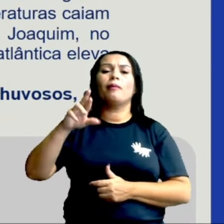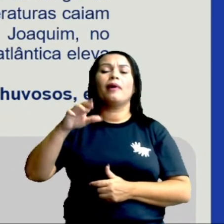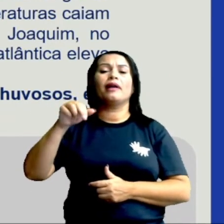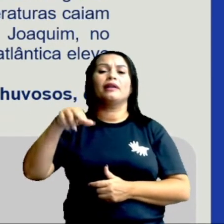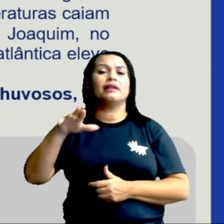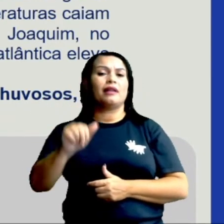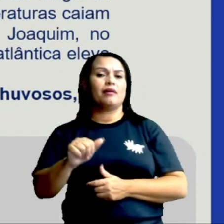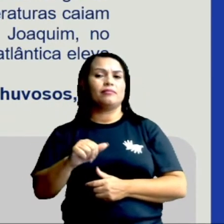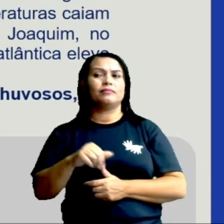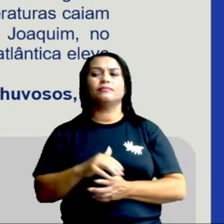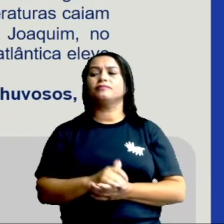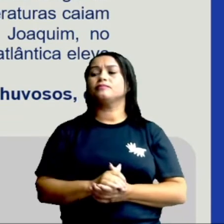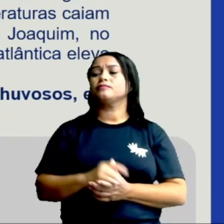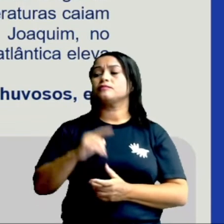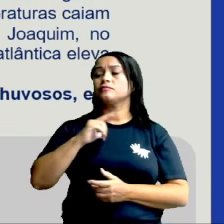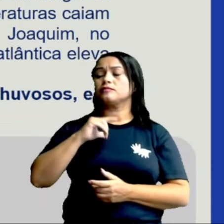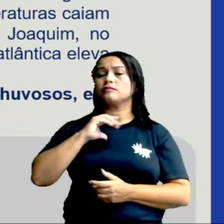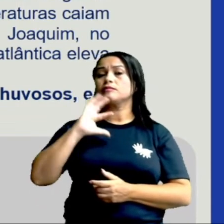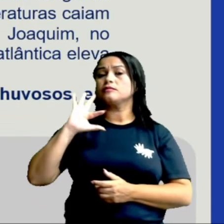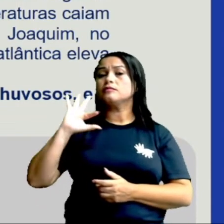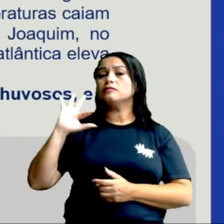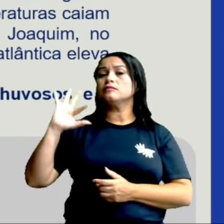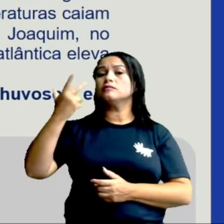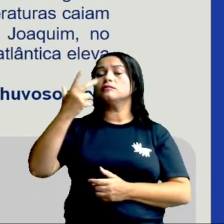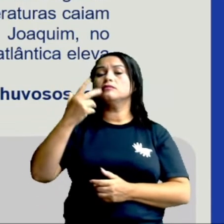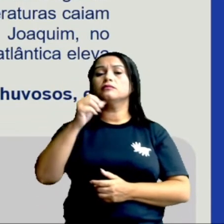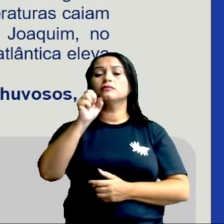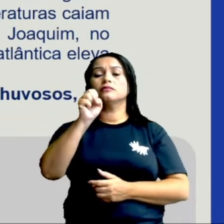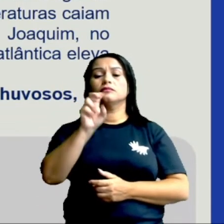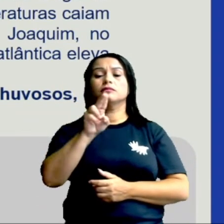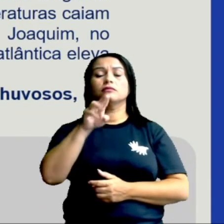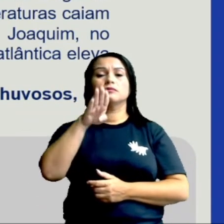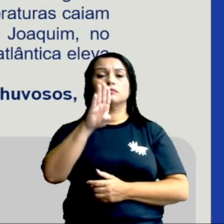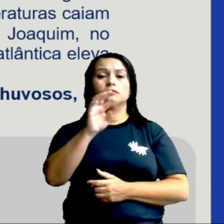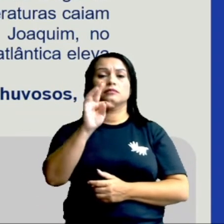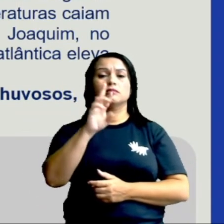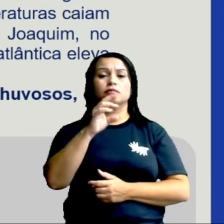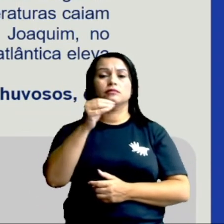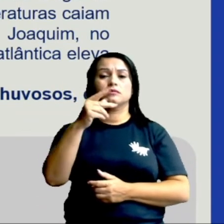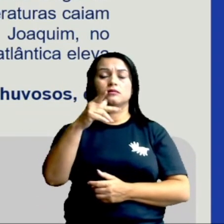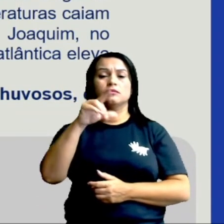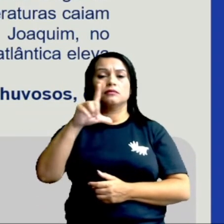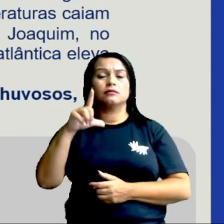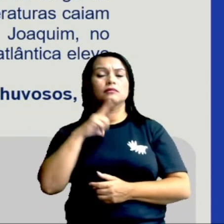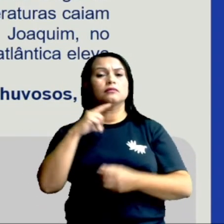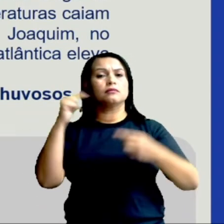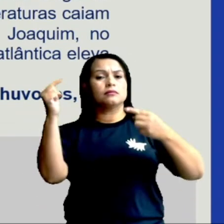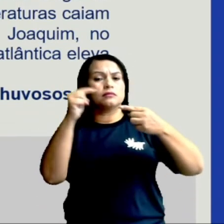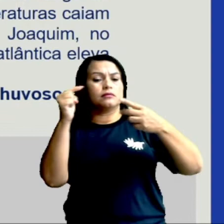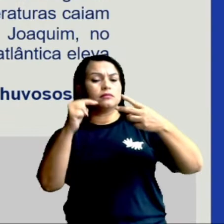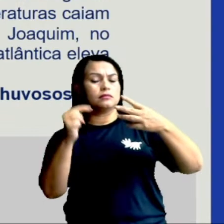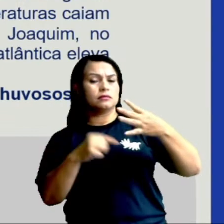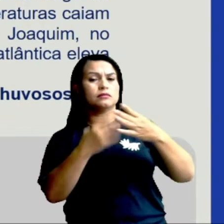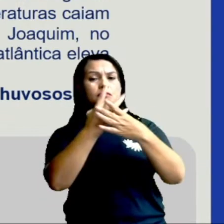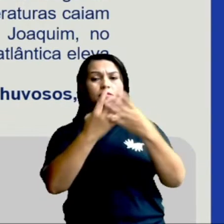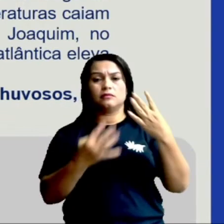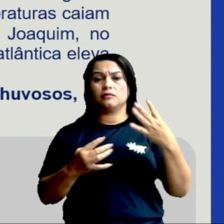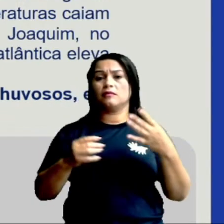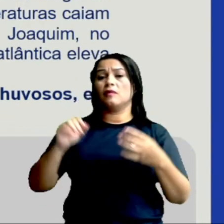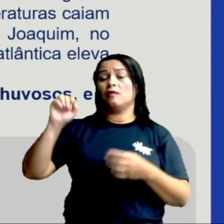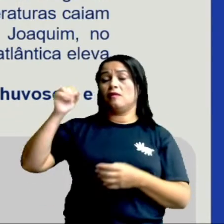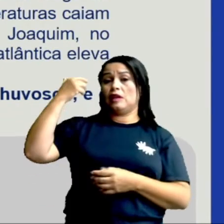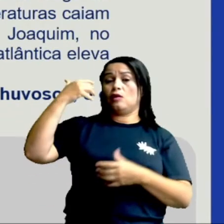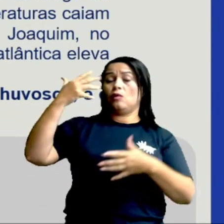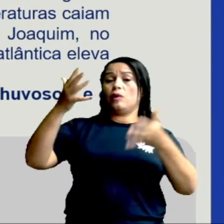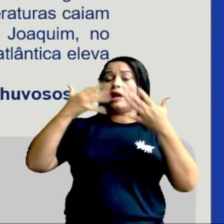altitude. O clima subtropical ele apresenta as 4 estações do ano bem definidas, como verões